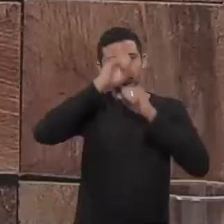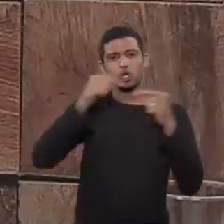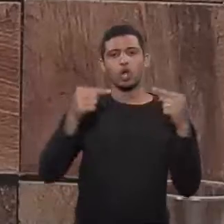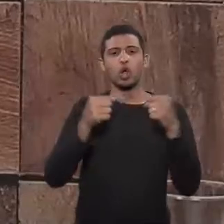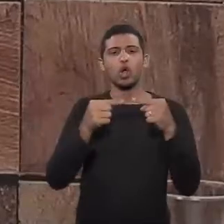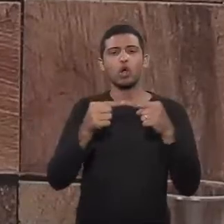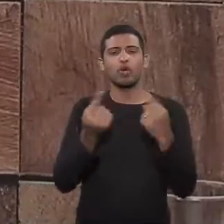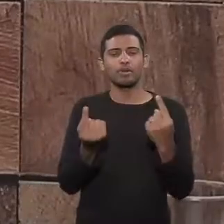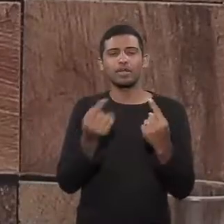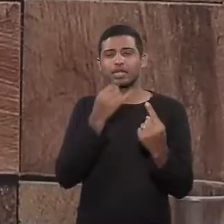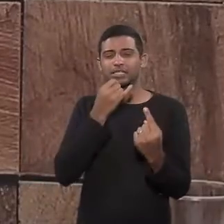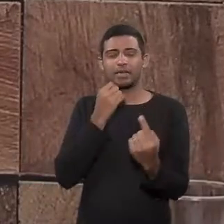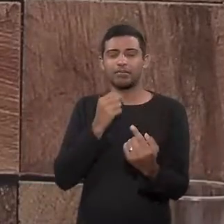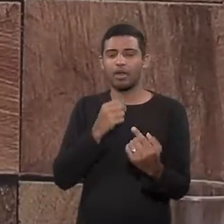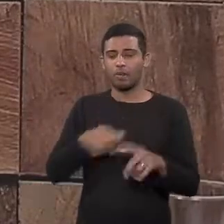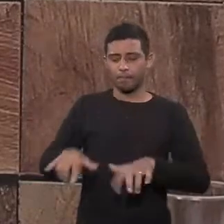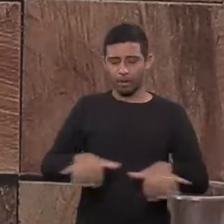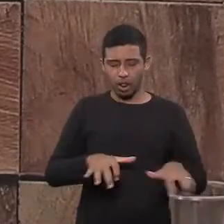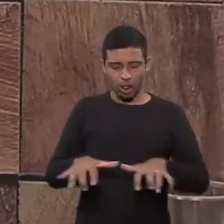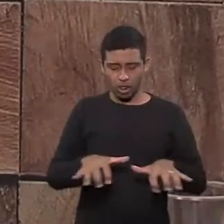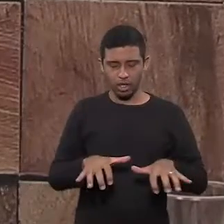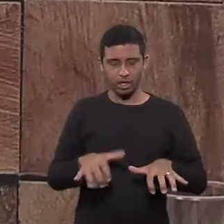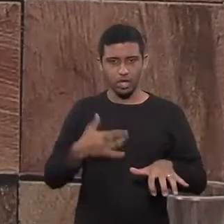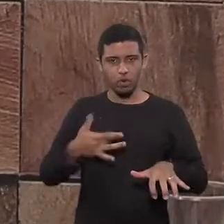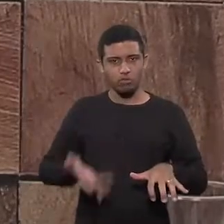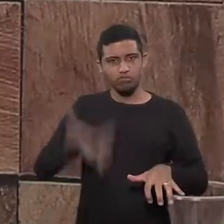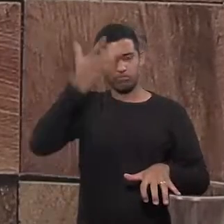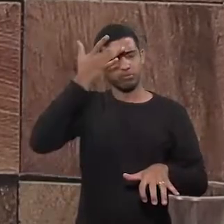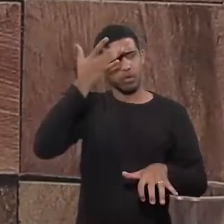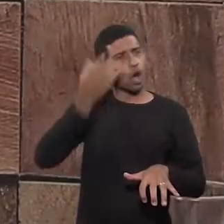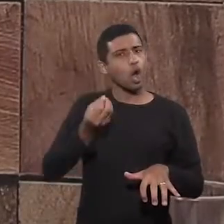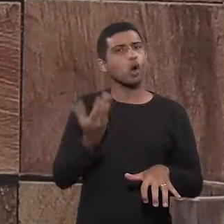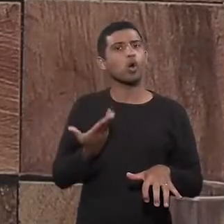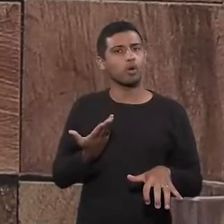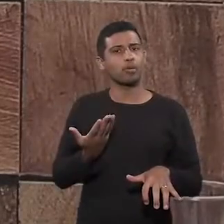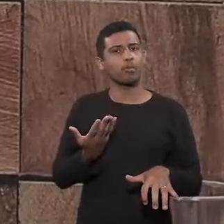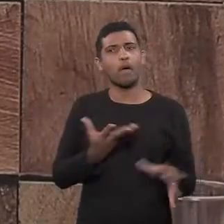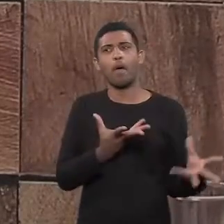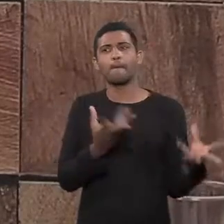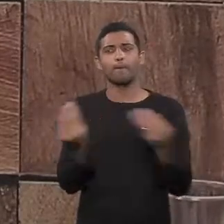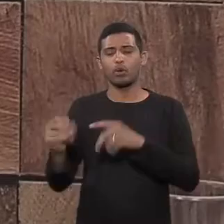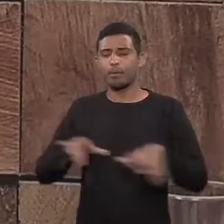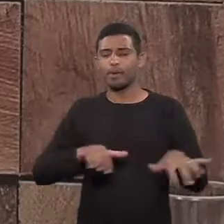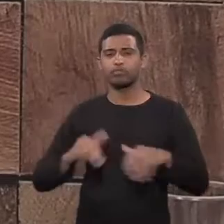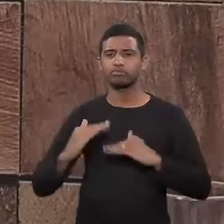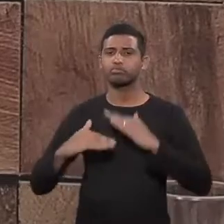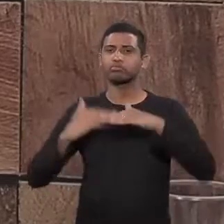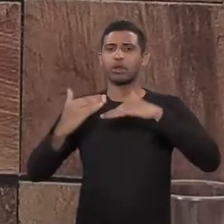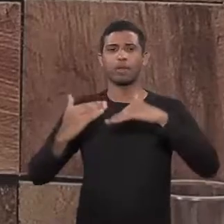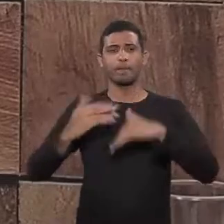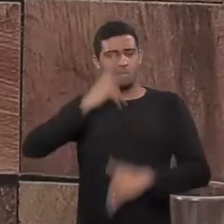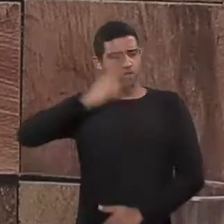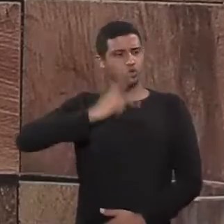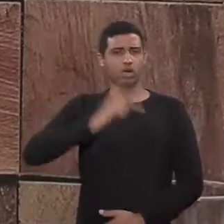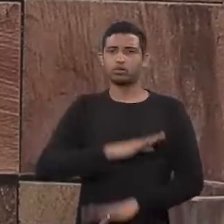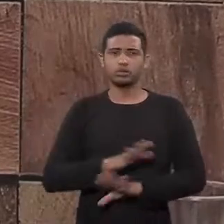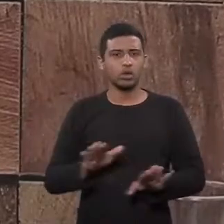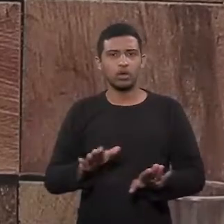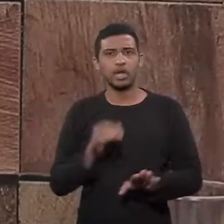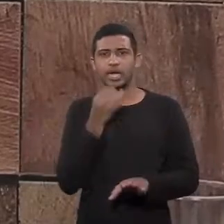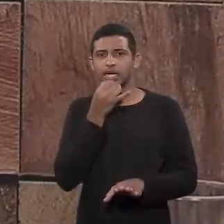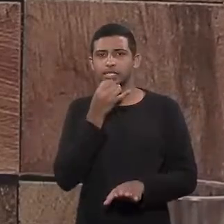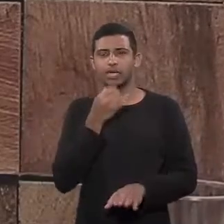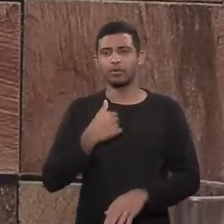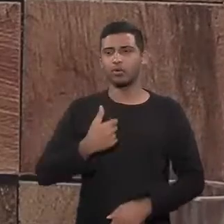músicos? As estratégias de aprendizagem são sobre leitura à primeira vista ao piano, que é uma coisa que muitos pianistas